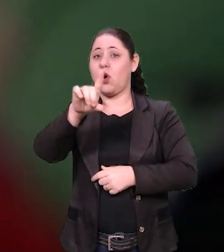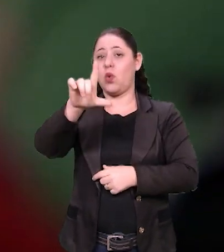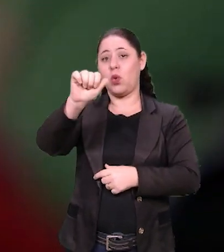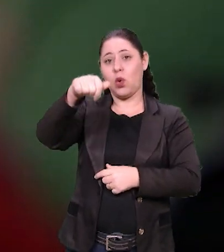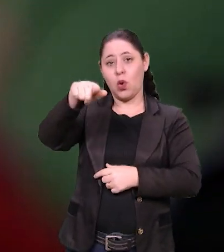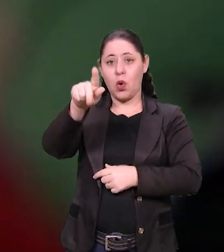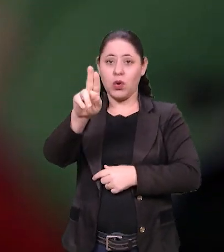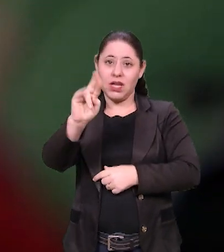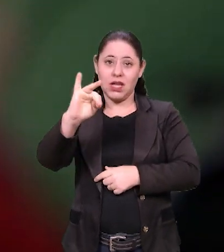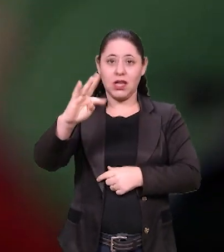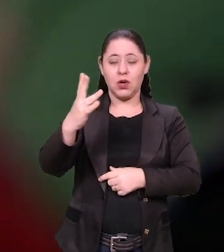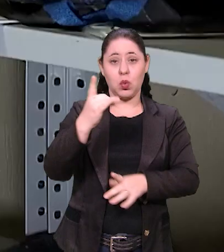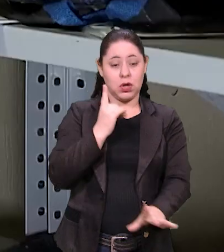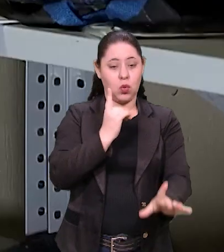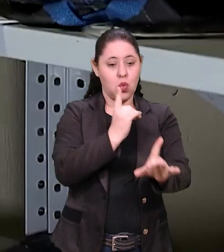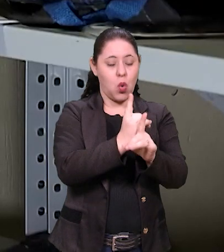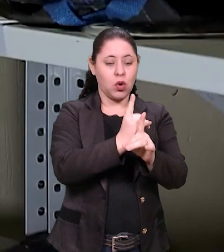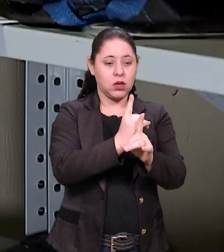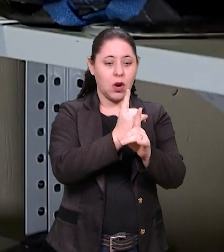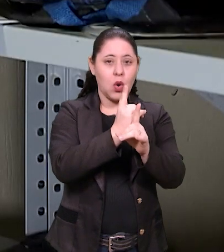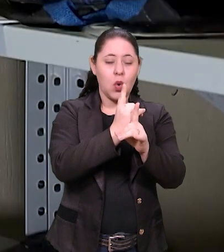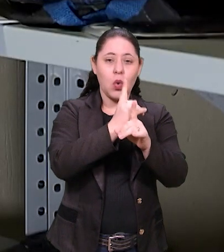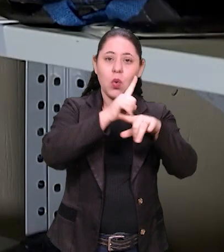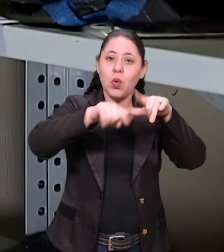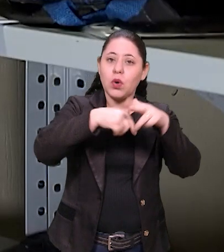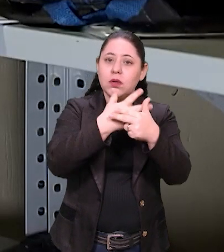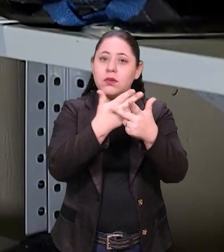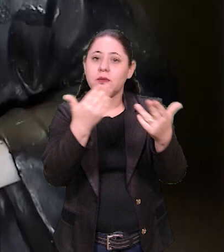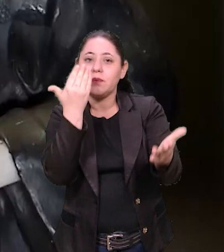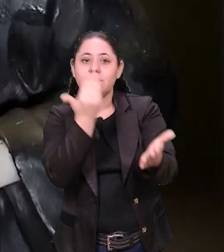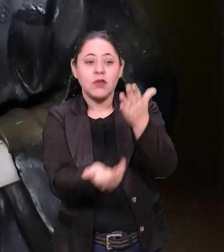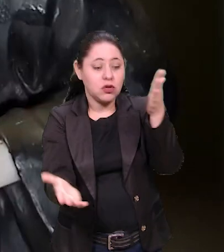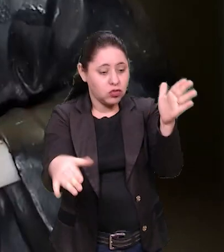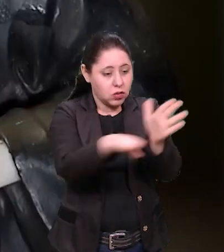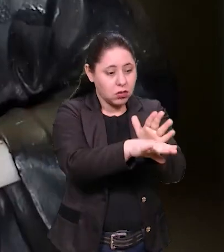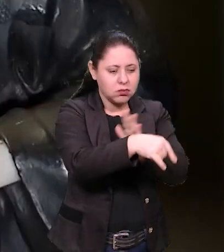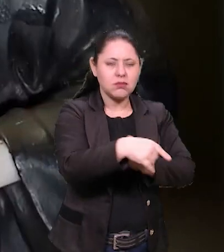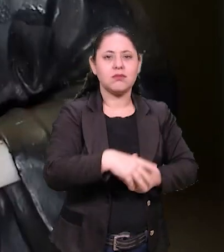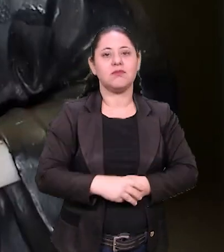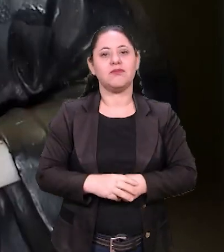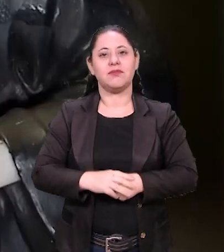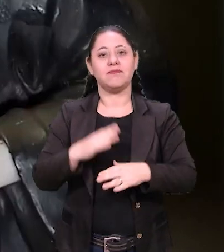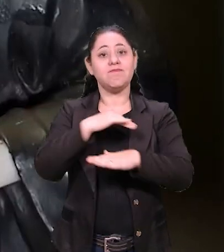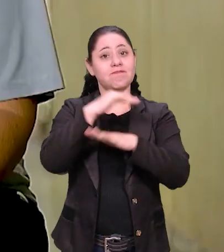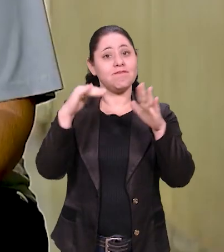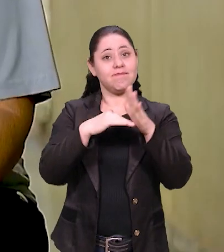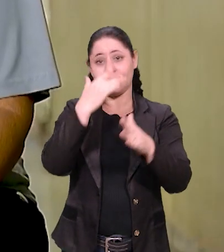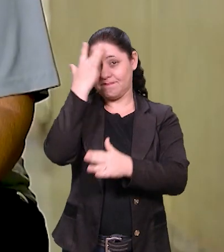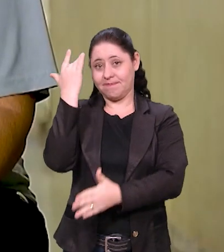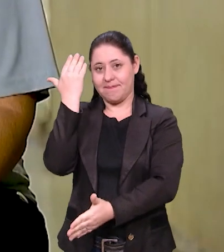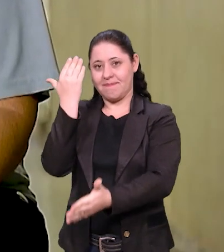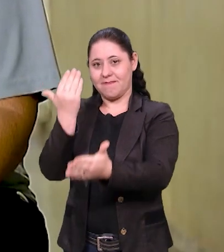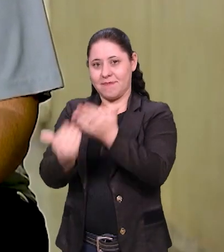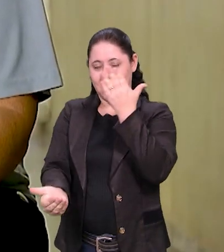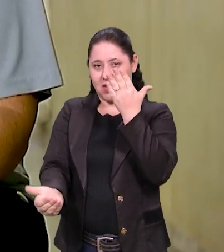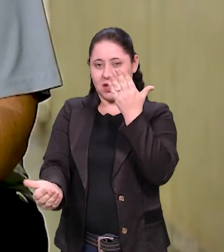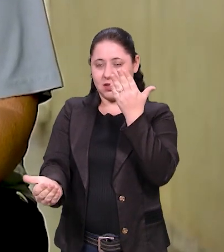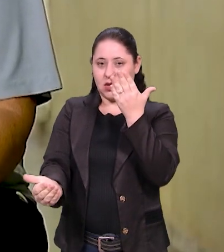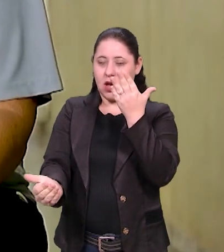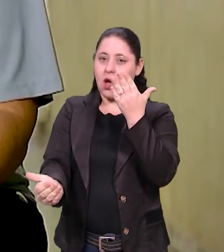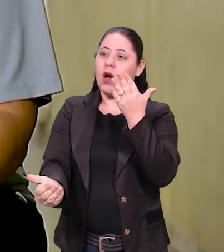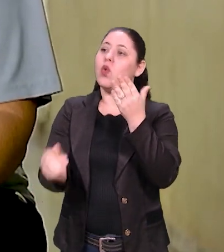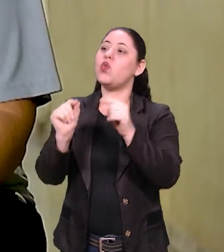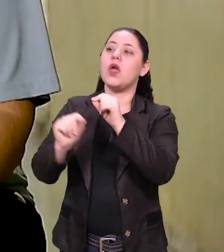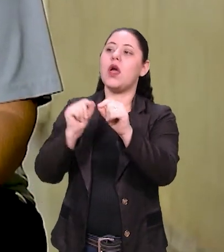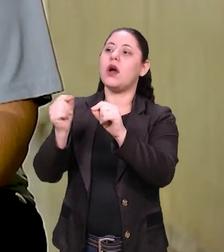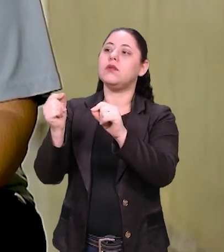o santo que ajuda a encontrar coisas perdidas, quem diria, veio parar aqui. Tudo que as pessoas perdem acaba vindo para